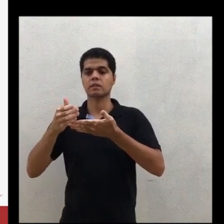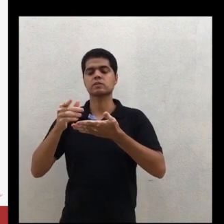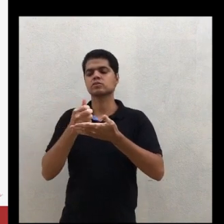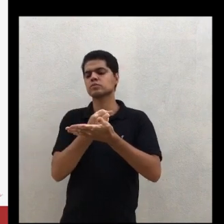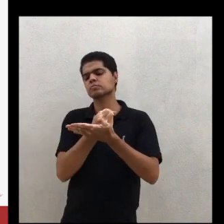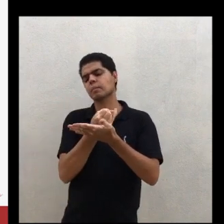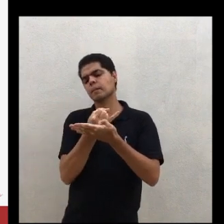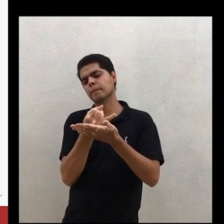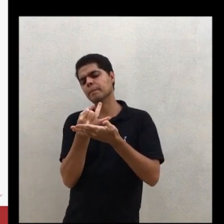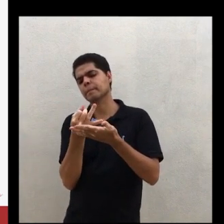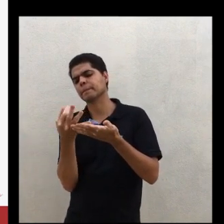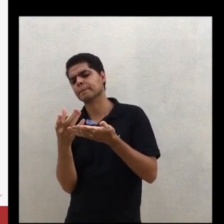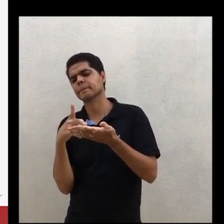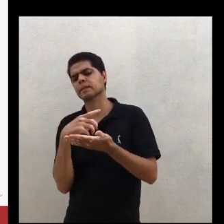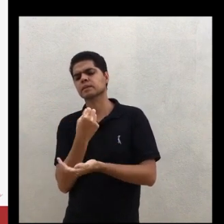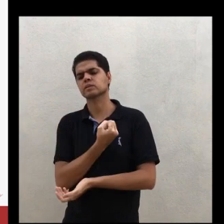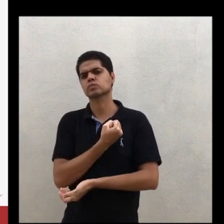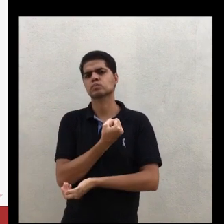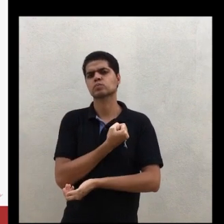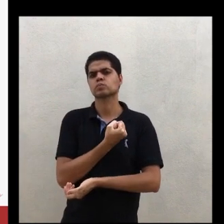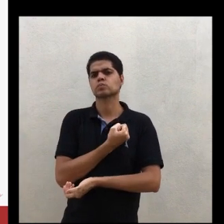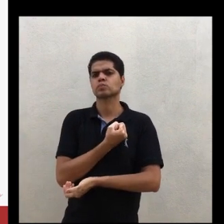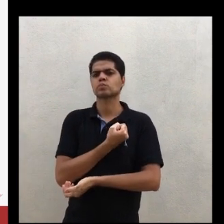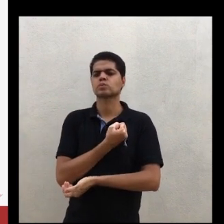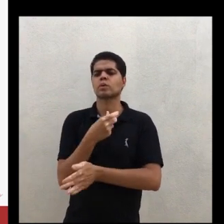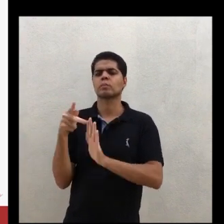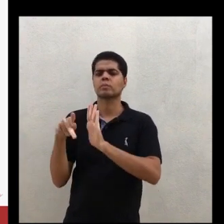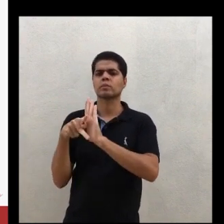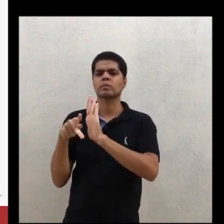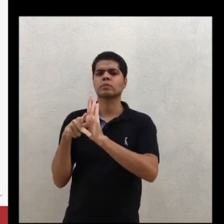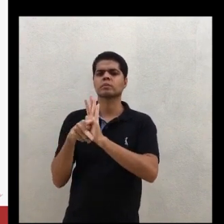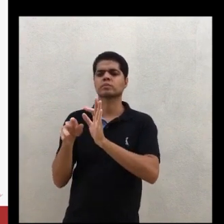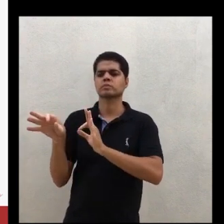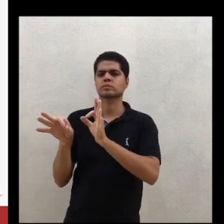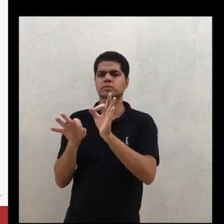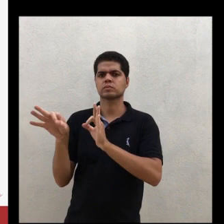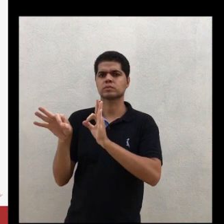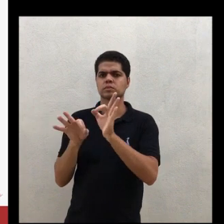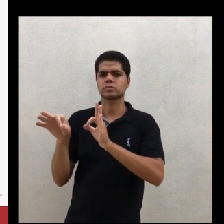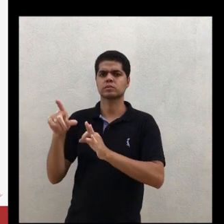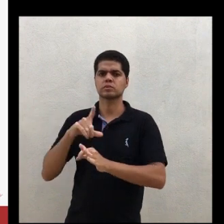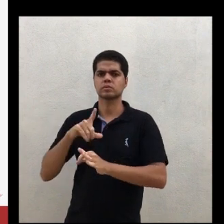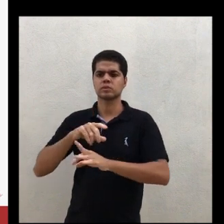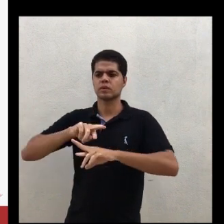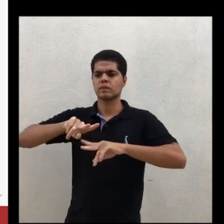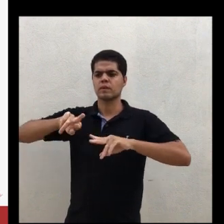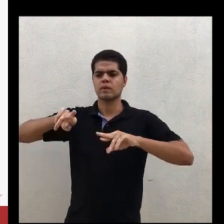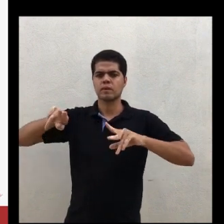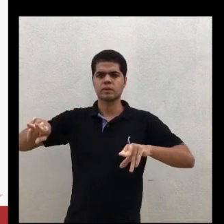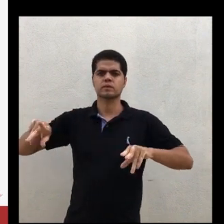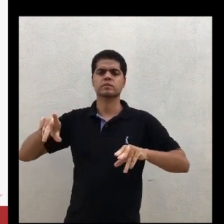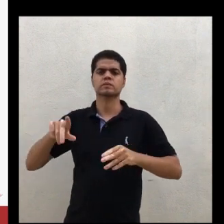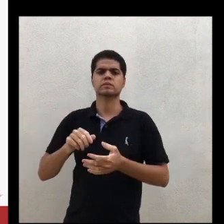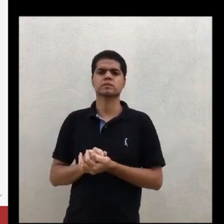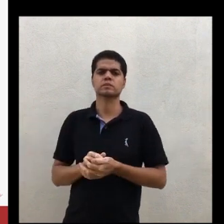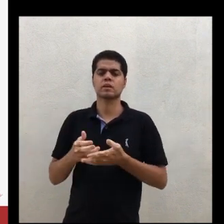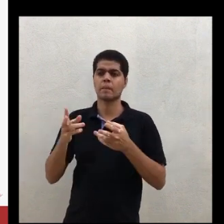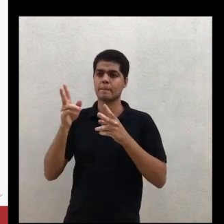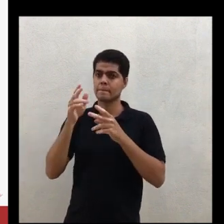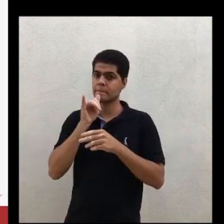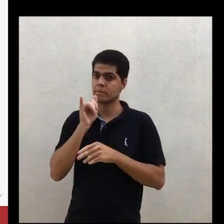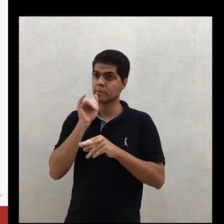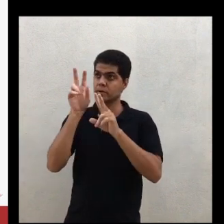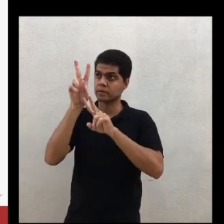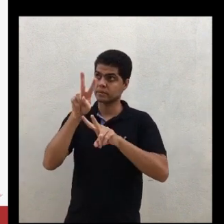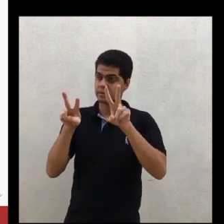figura geométrica, né? Igual aqui, ó, né? Qual é? Se você coloca, por exemplo, aqui 3, né?